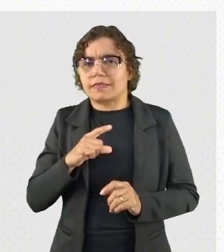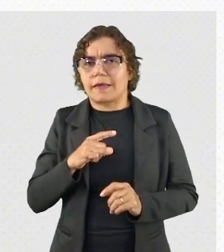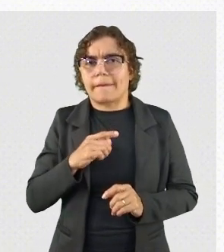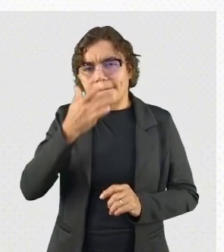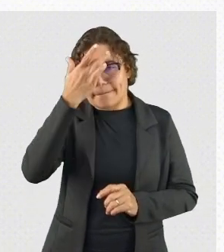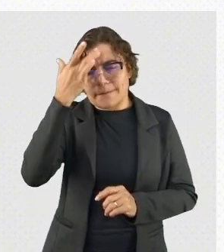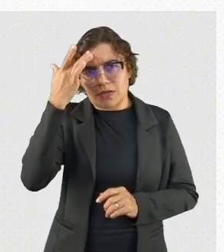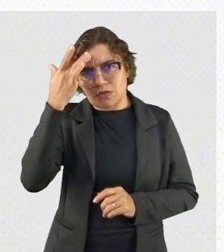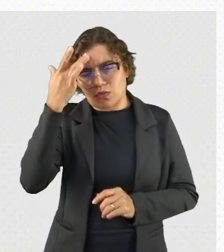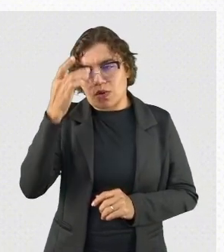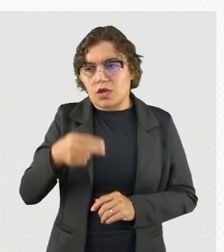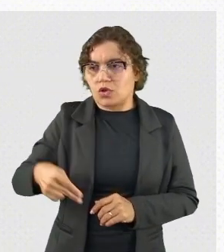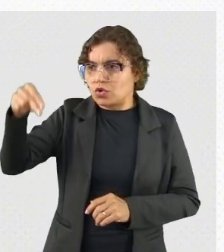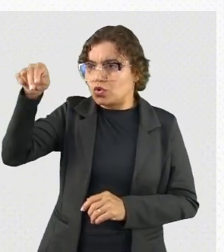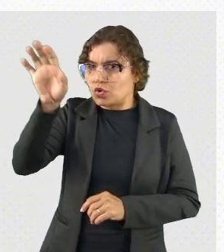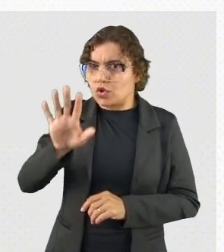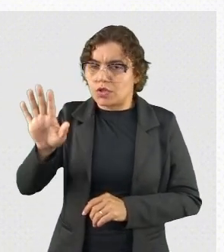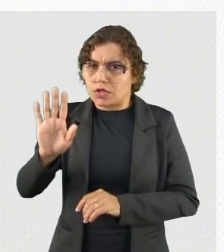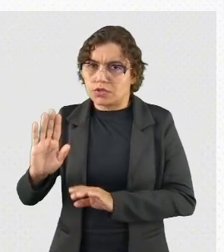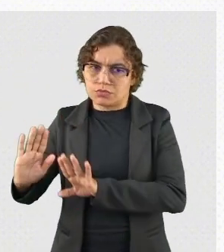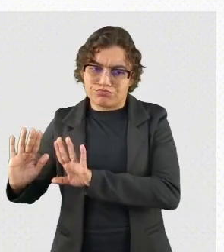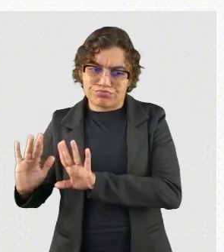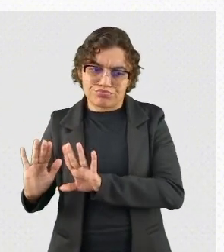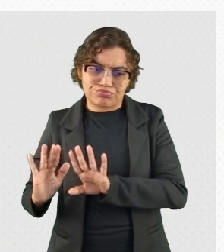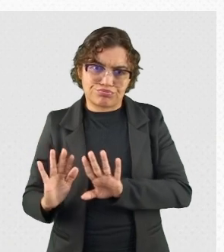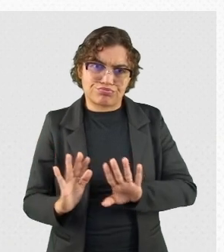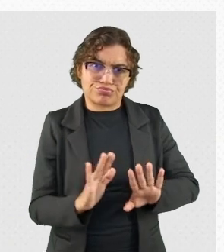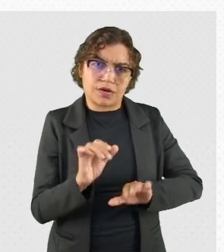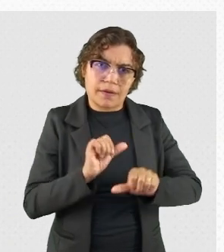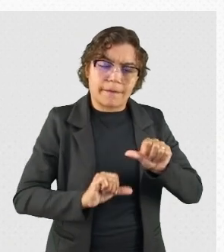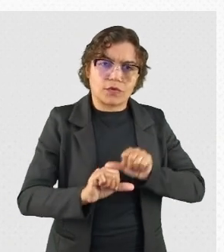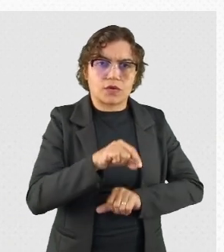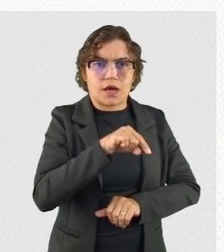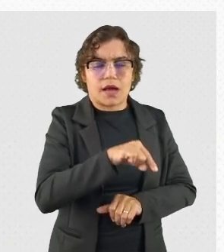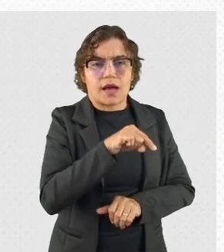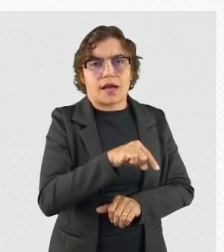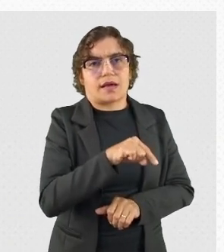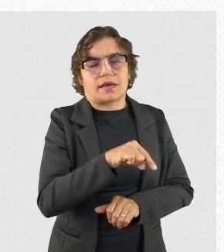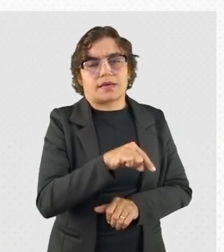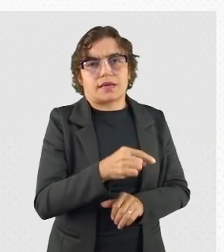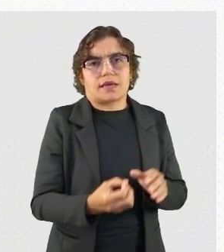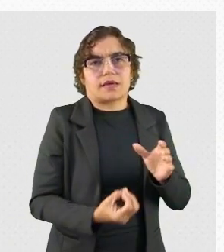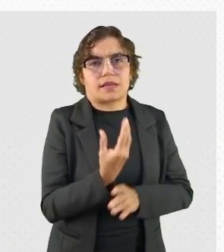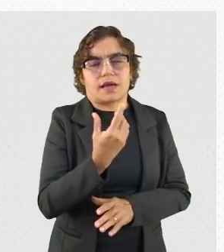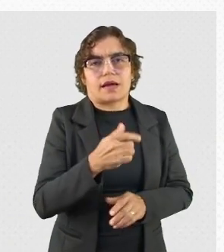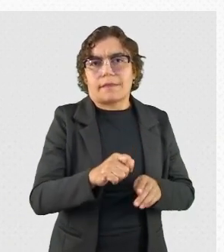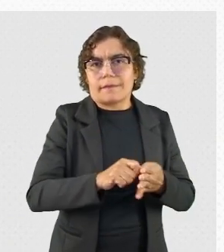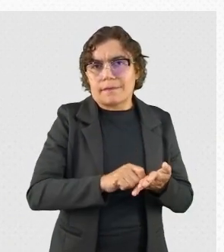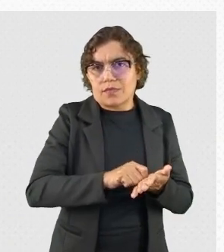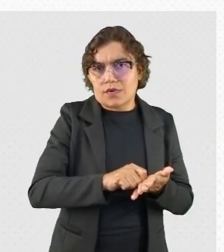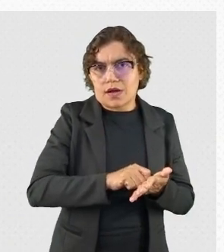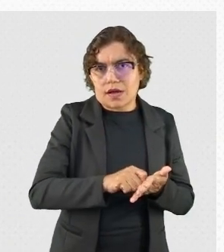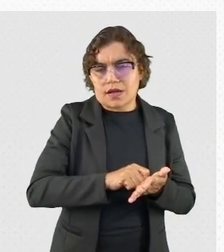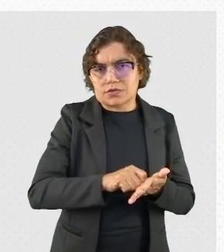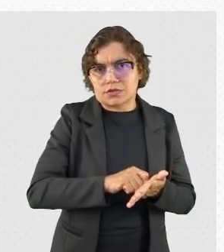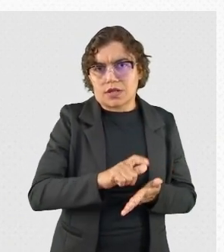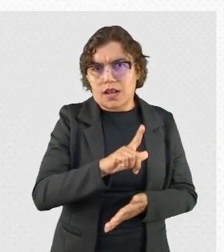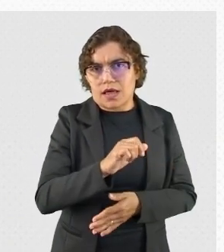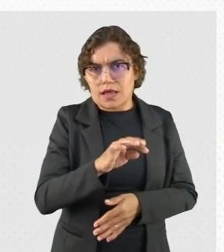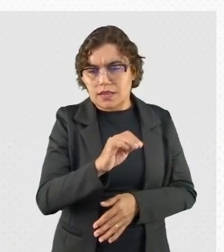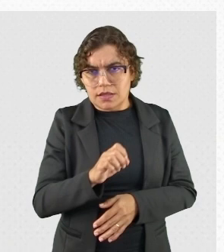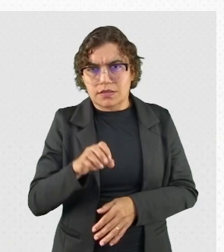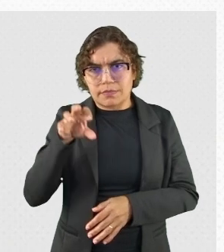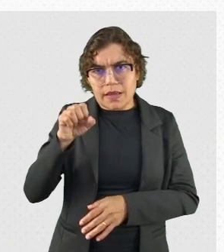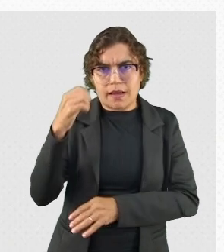pessoas que estavam lá no Nordeste para essa região dos seringais, para a questão da produção do látex a partir dos seringais. Só que já tem pessoas